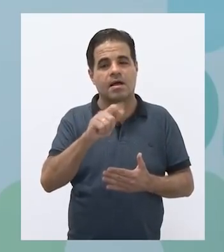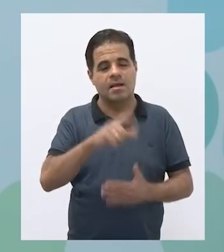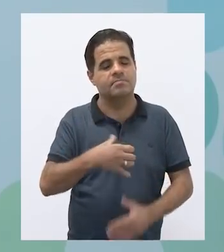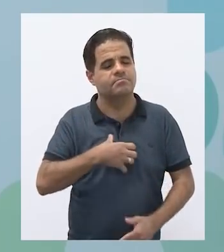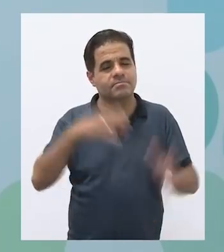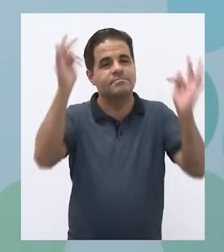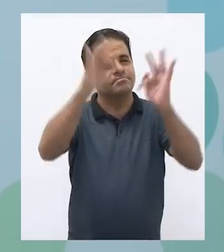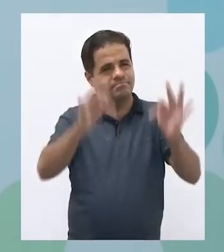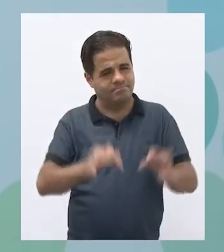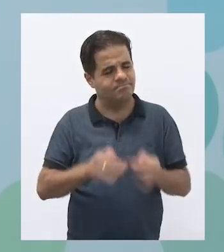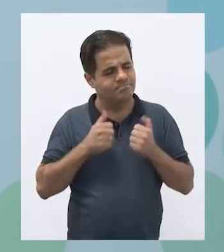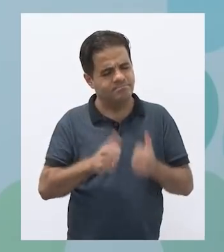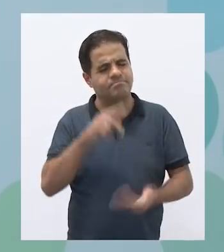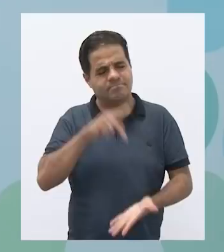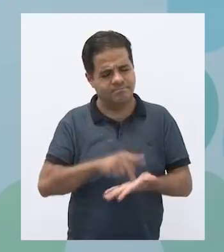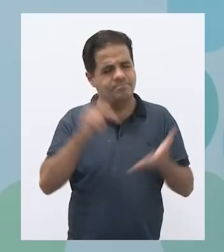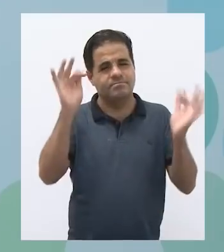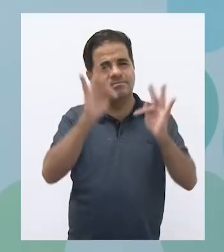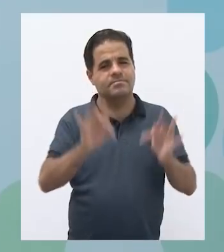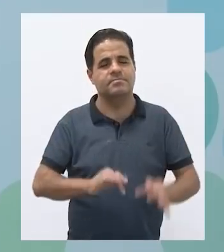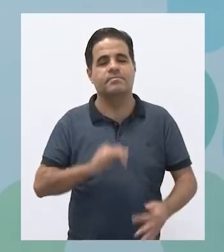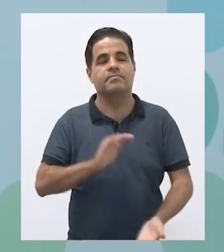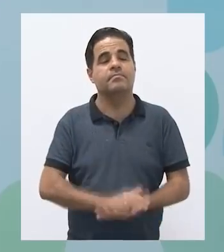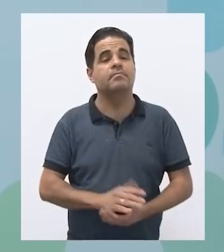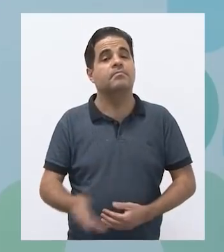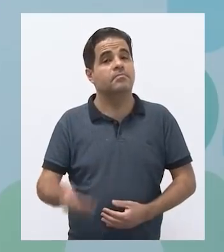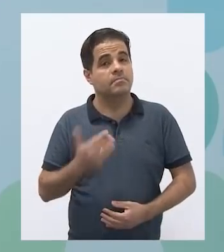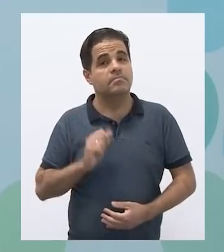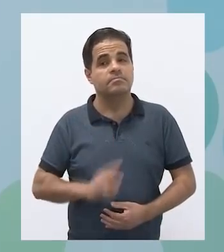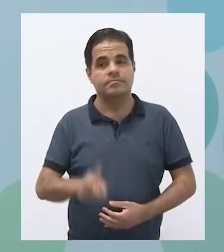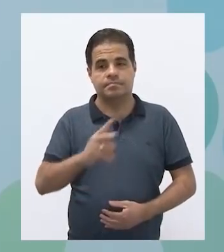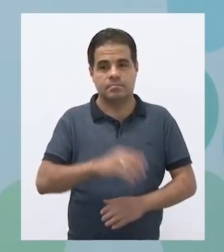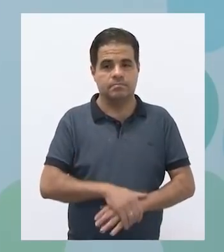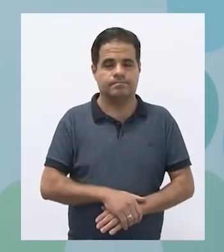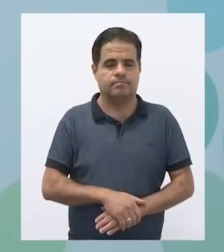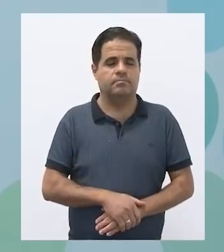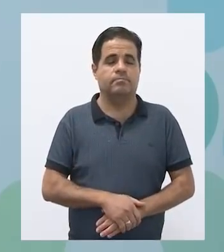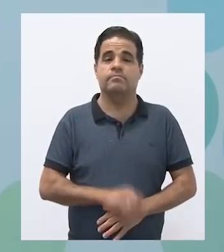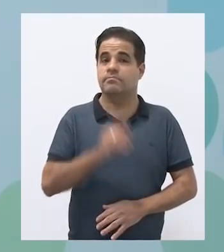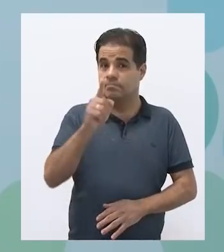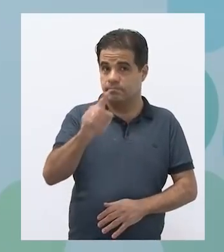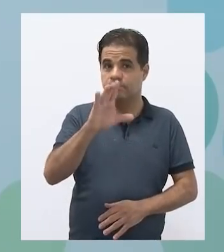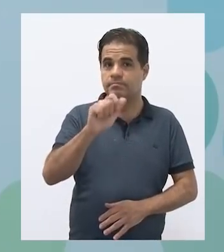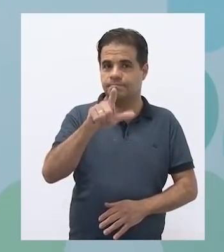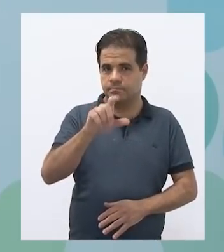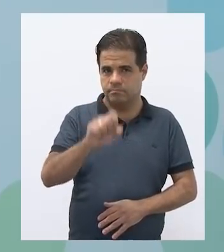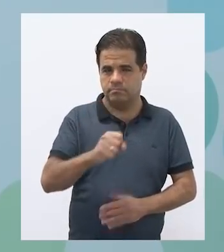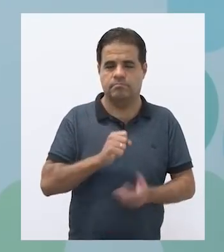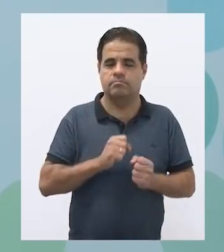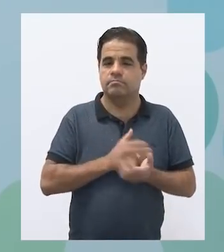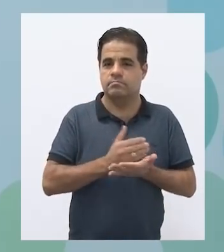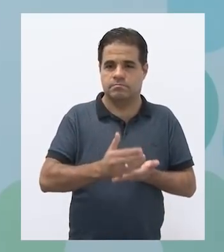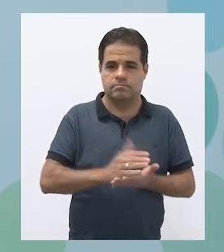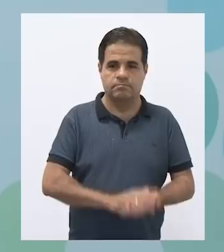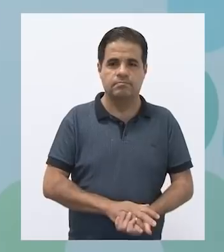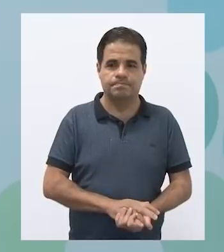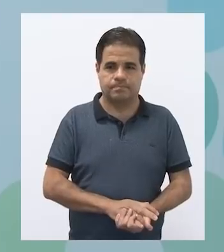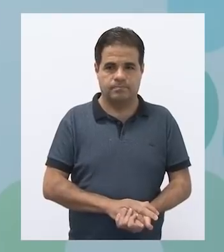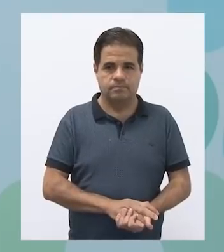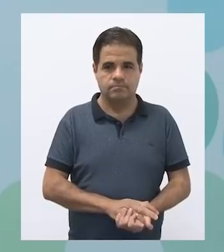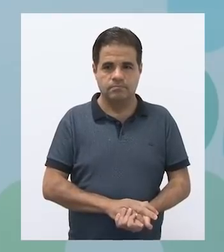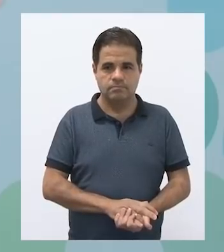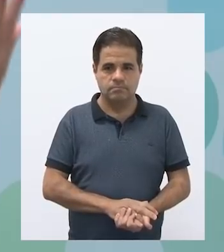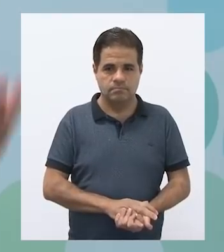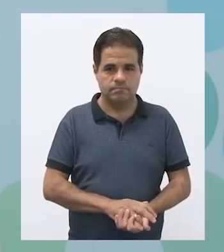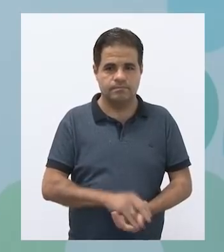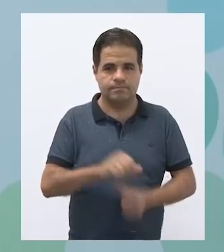fico feliz de verdade. Então vamos lá. Carlos, com você, pode começar aí falando sobre